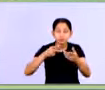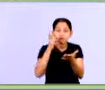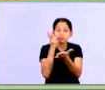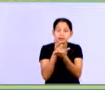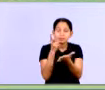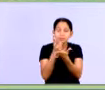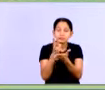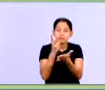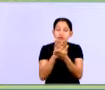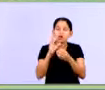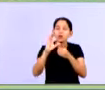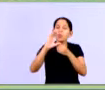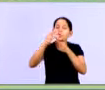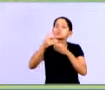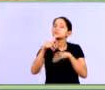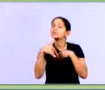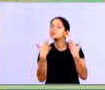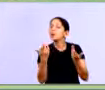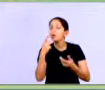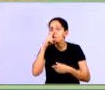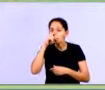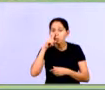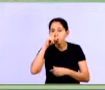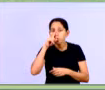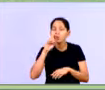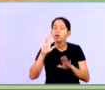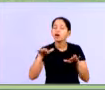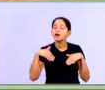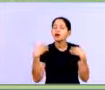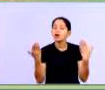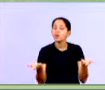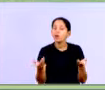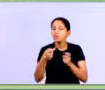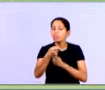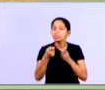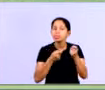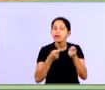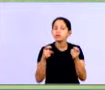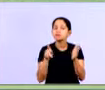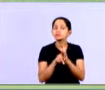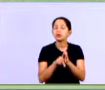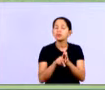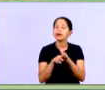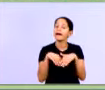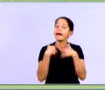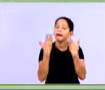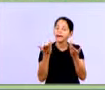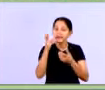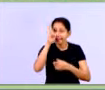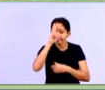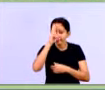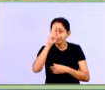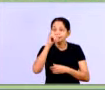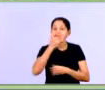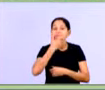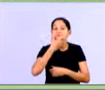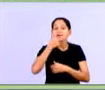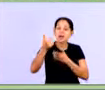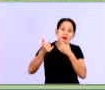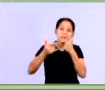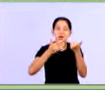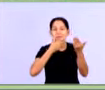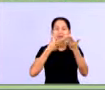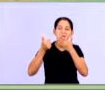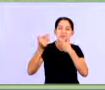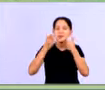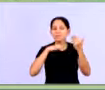está associado ao risco pelo tipo de negócio ou mercado. Vale lembrar que quanto melhor o